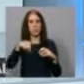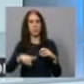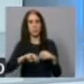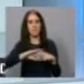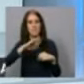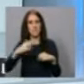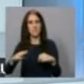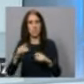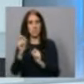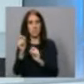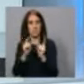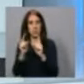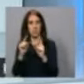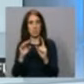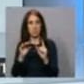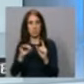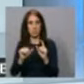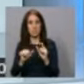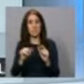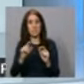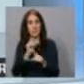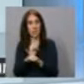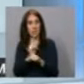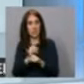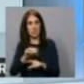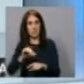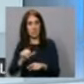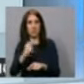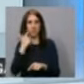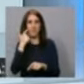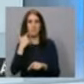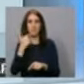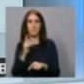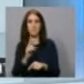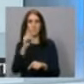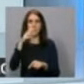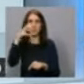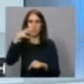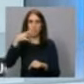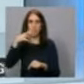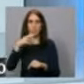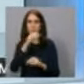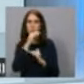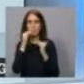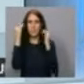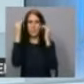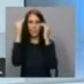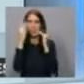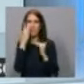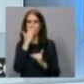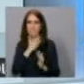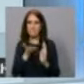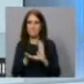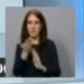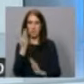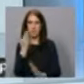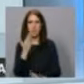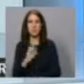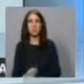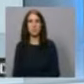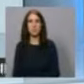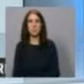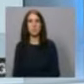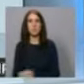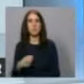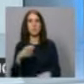Monte Junto de Estrela. A norte deste referido sistema deverá chover e aparecerá o céu mais coberto, com períodos de chuva